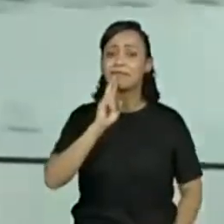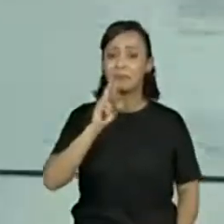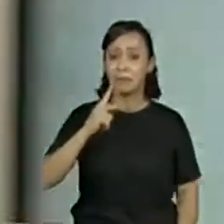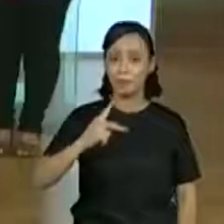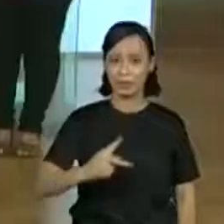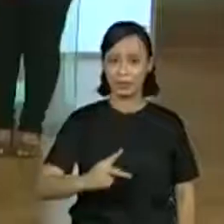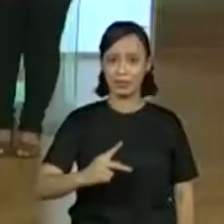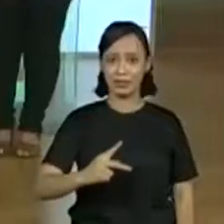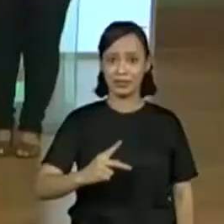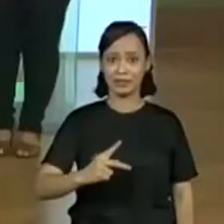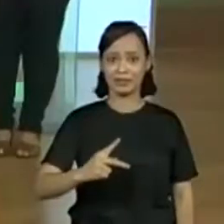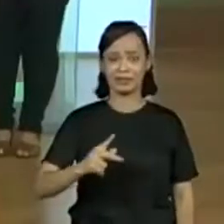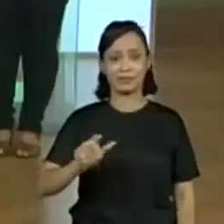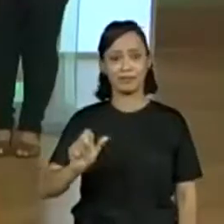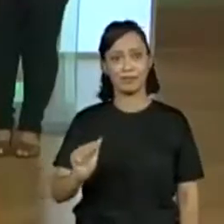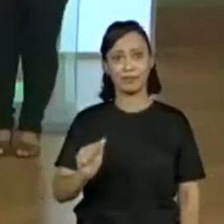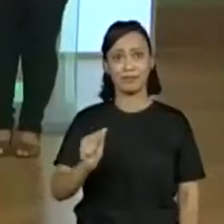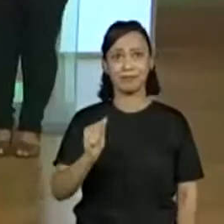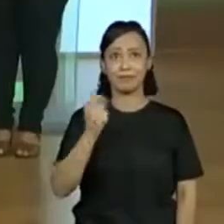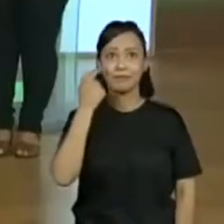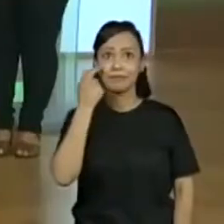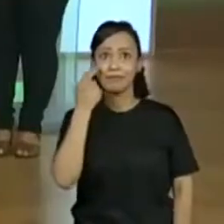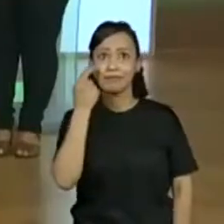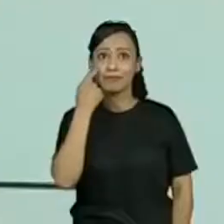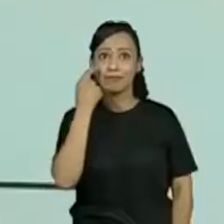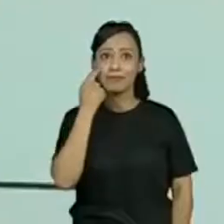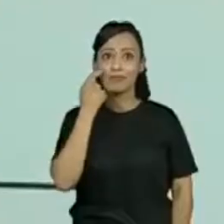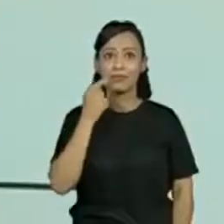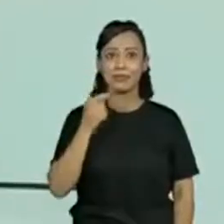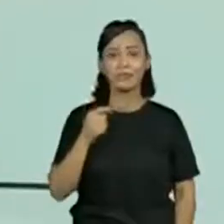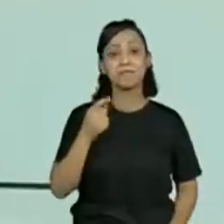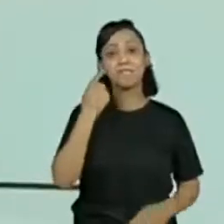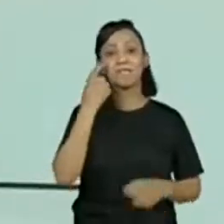não usaro também olha lá pau